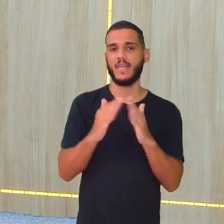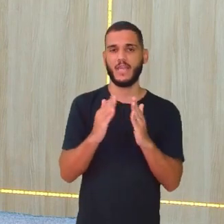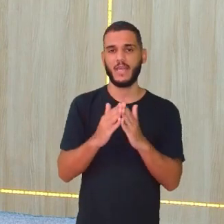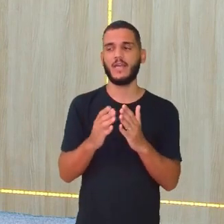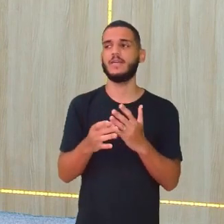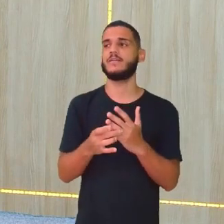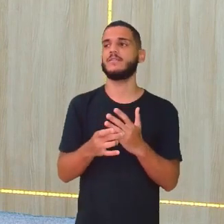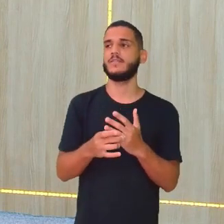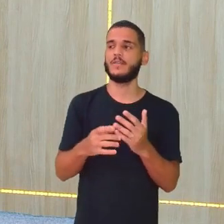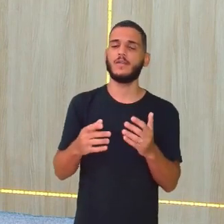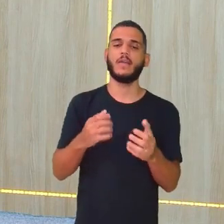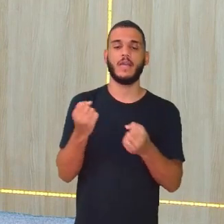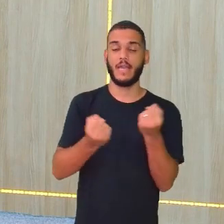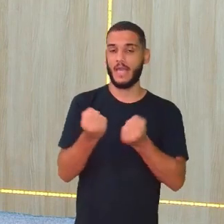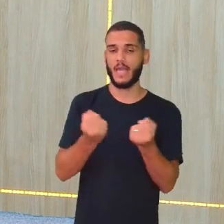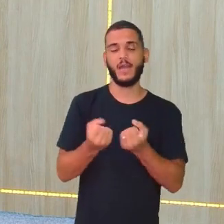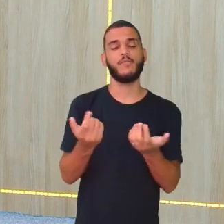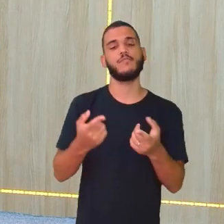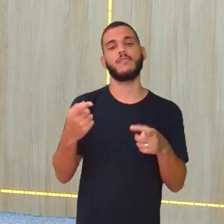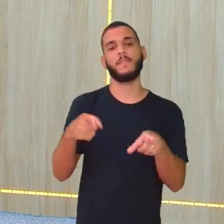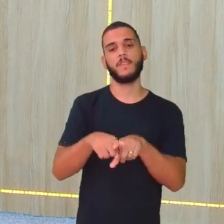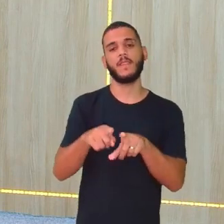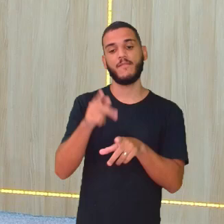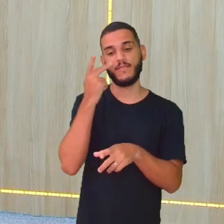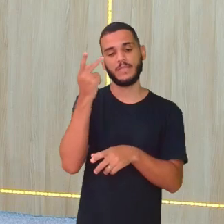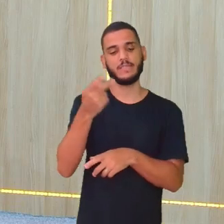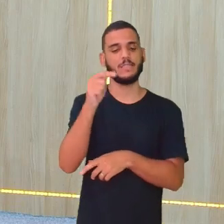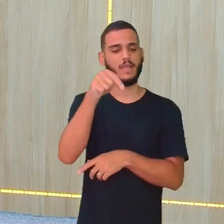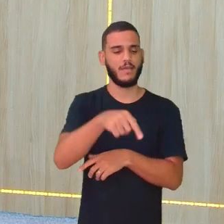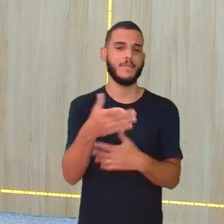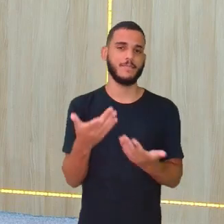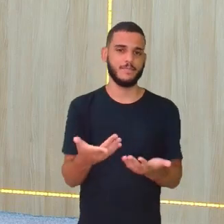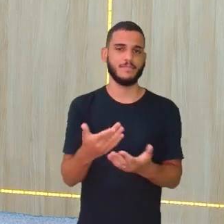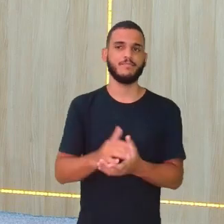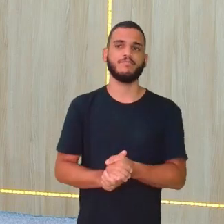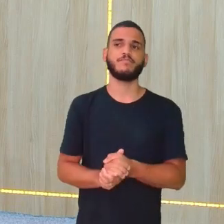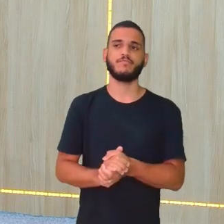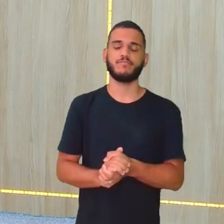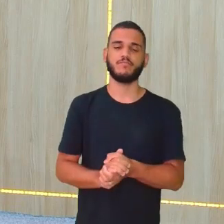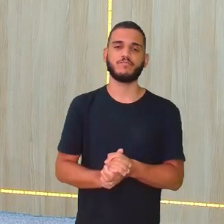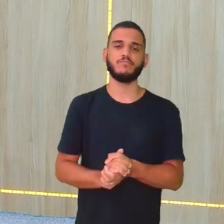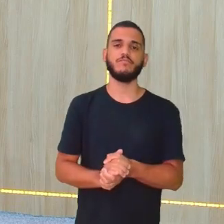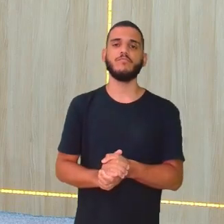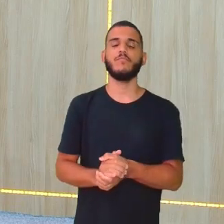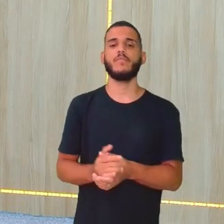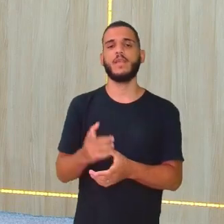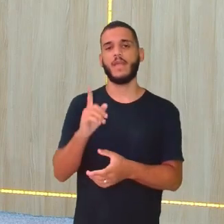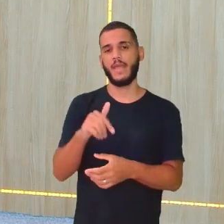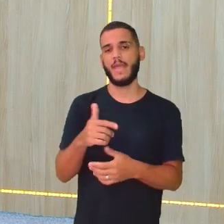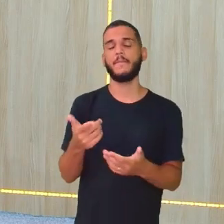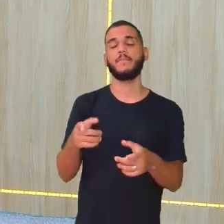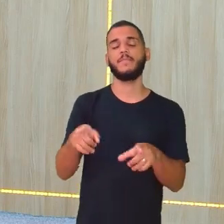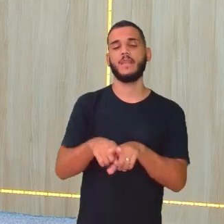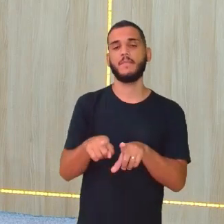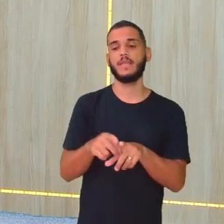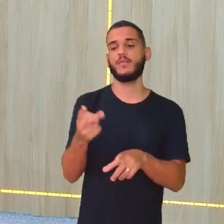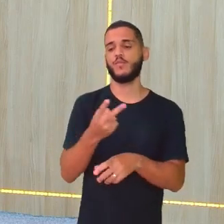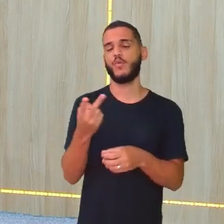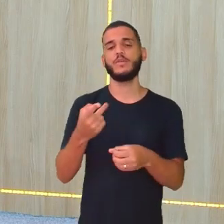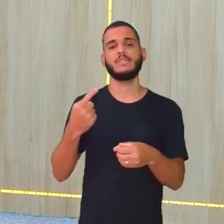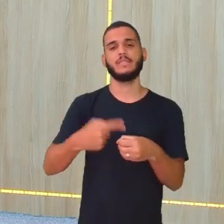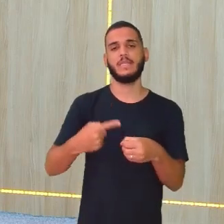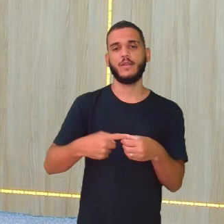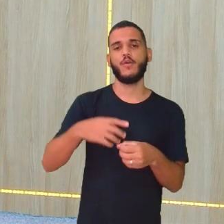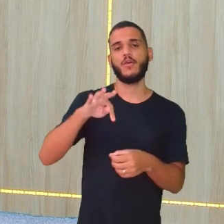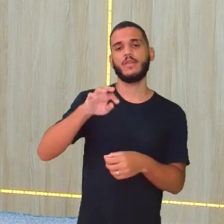para Patos, nessa região inteira, né? E a gente costuma ir entre Teixeira, na Paraíba, e Patos, tem uma serra muito